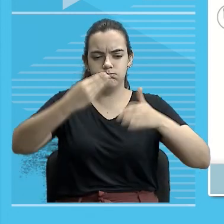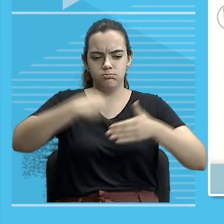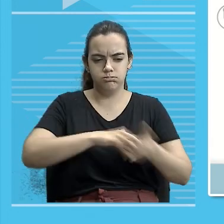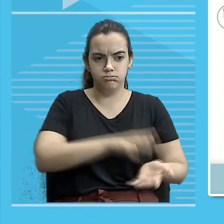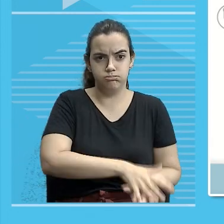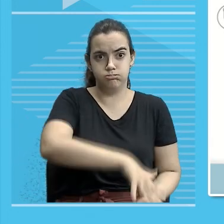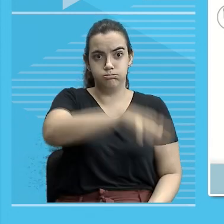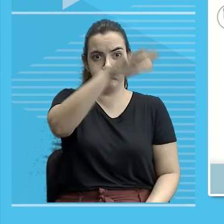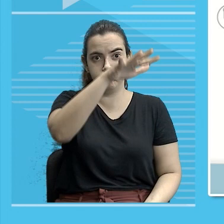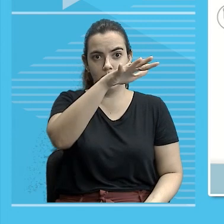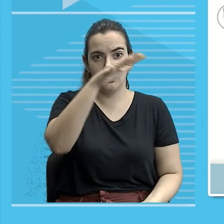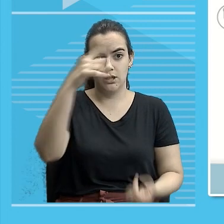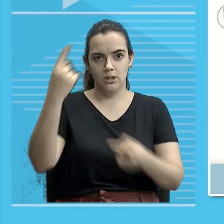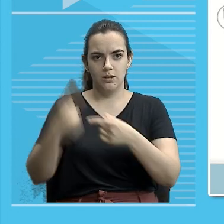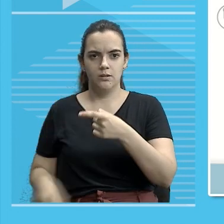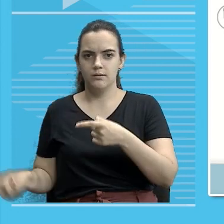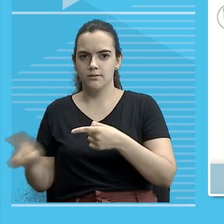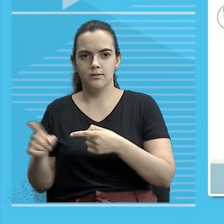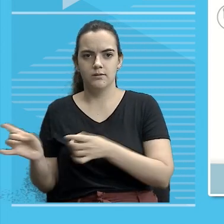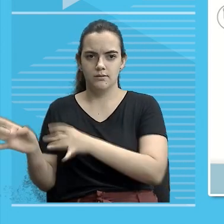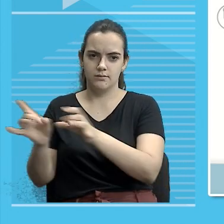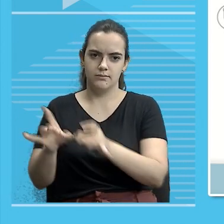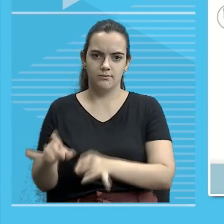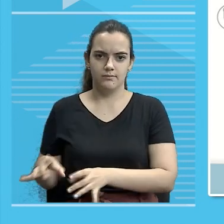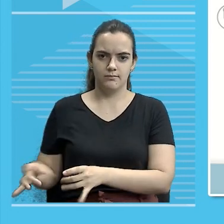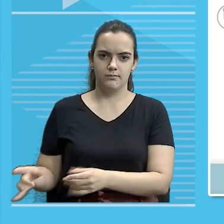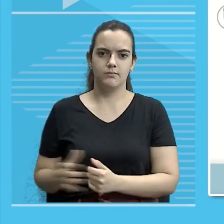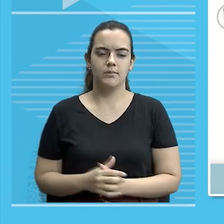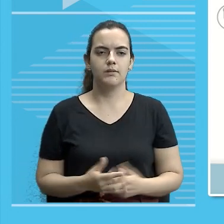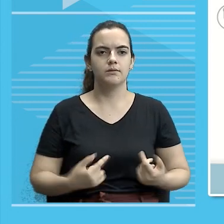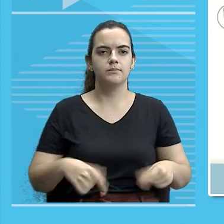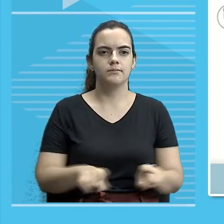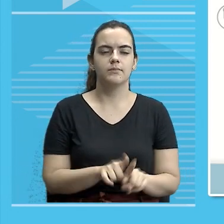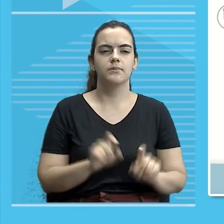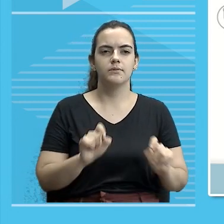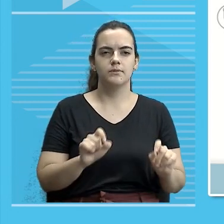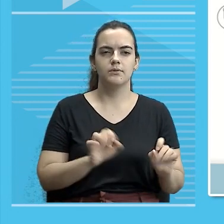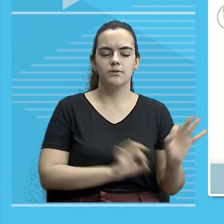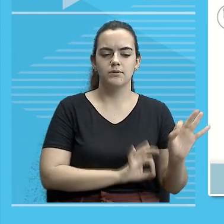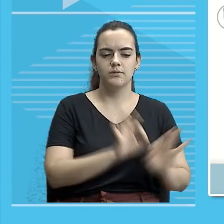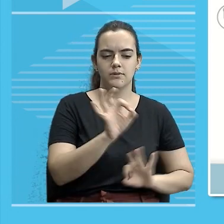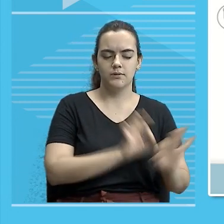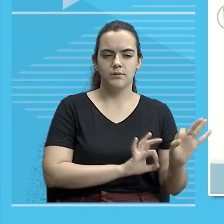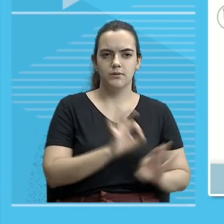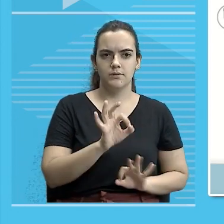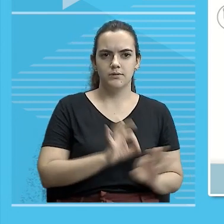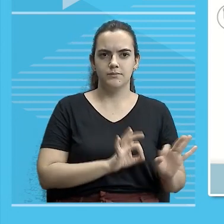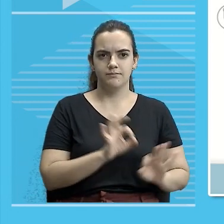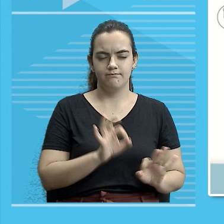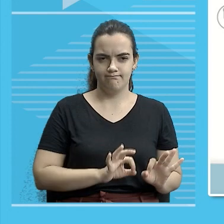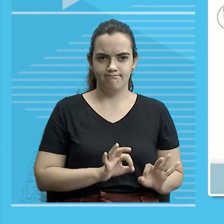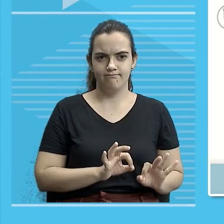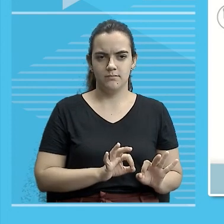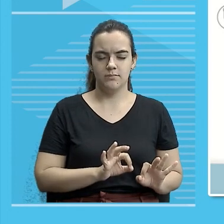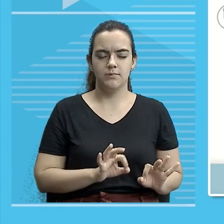eliminar o medos na organização assim todos podem trabalhar de maneira efetiva